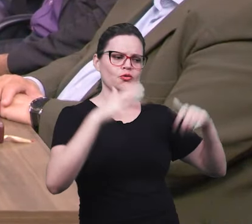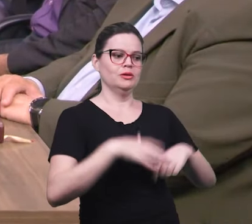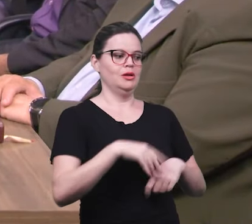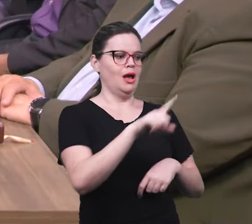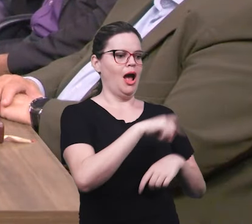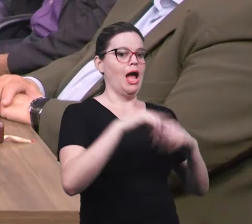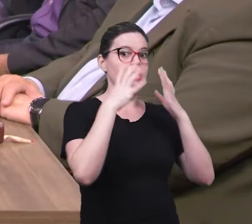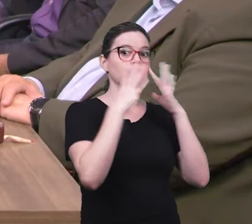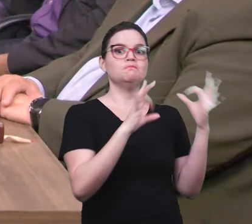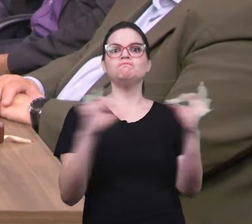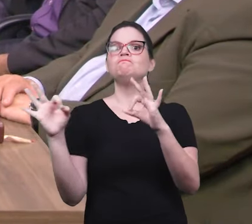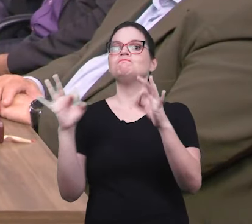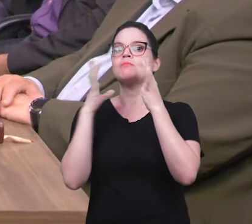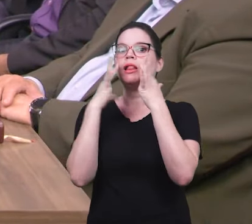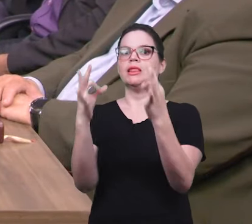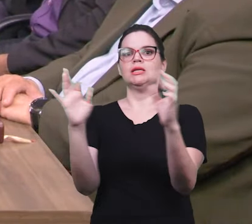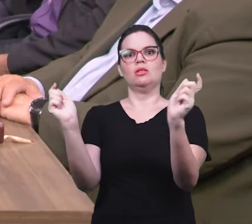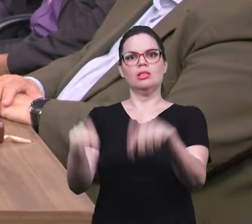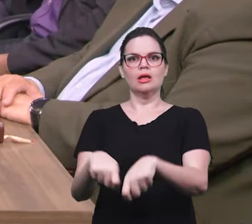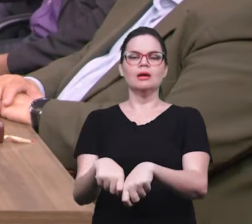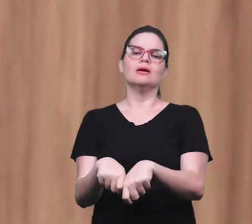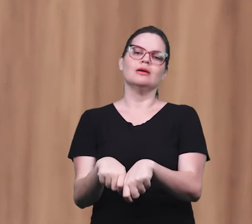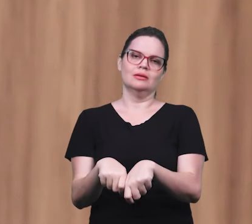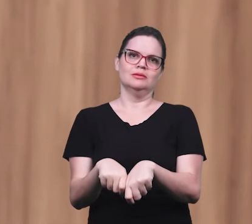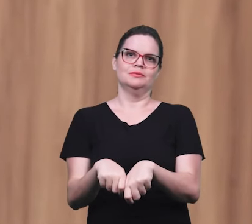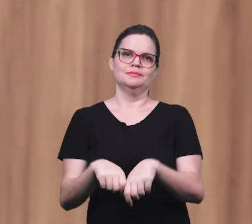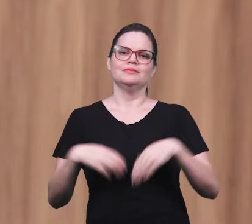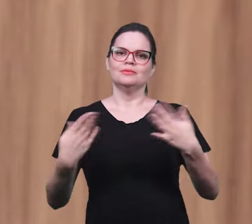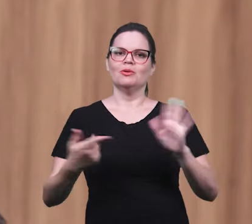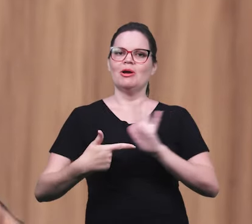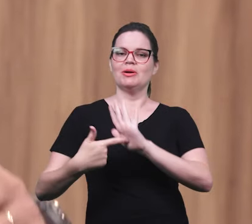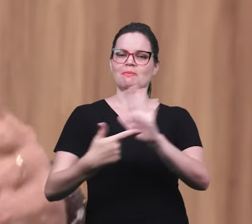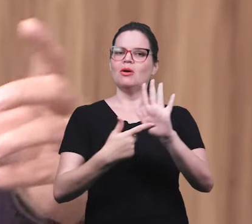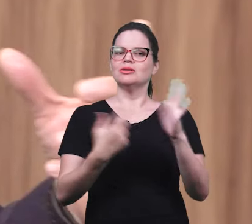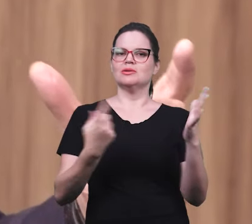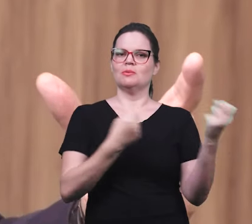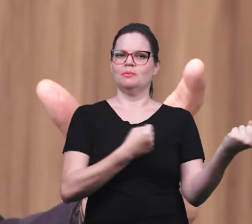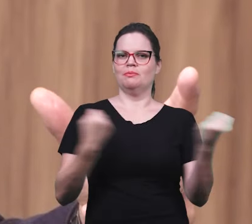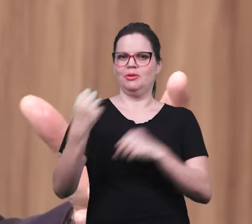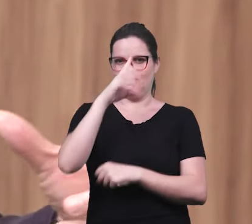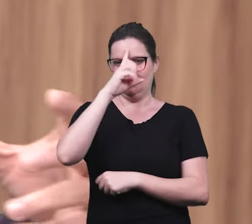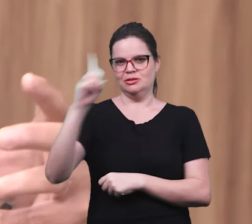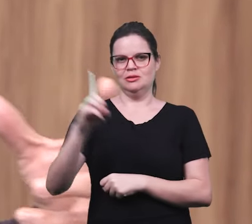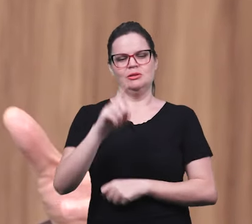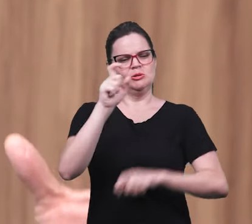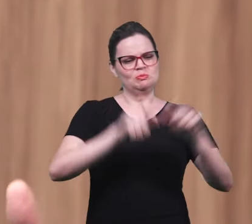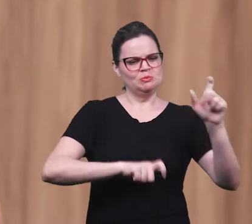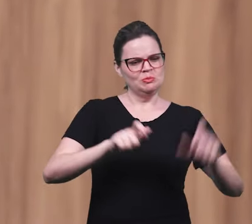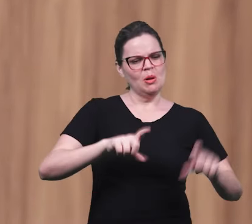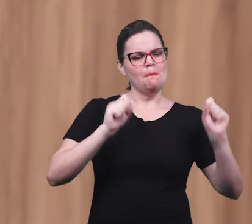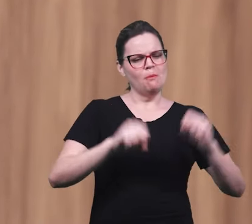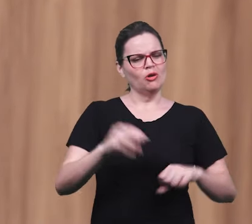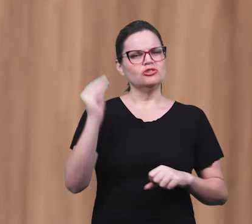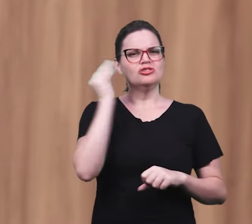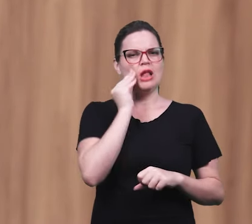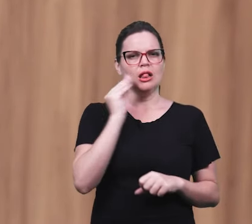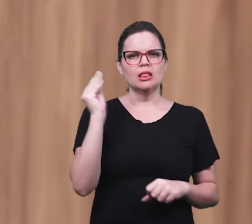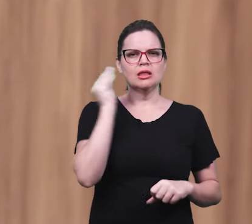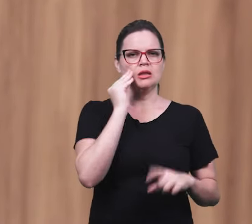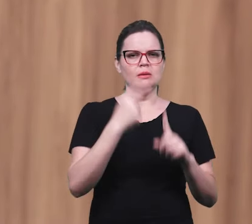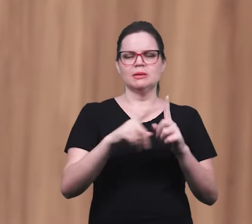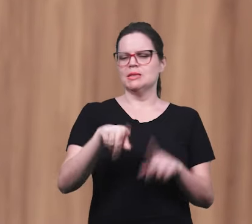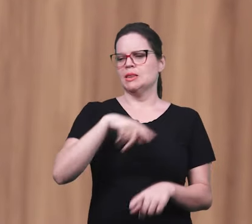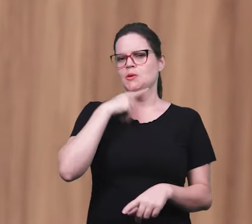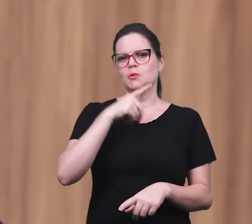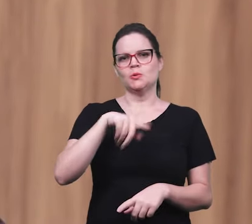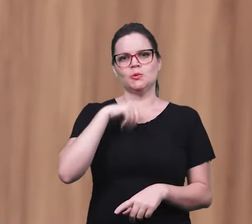eu acho que esse é um exemplo que marca o poder de Deus, né? O homem pode tentar a oposição, mas chega um momento que